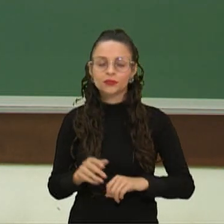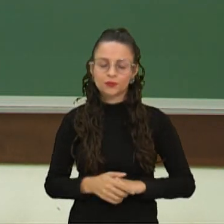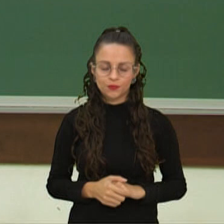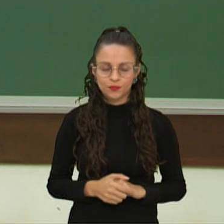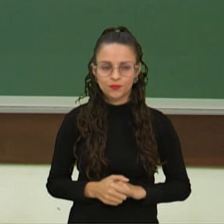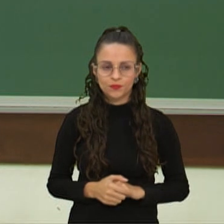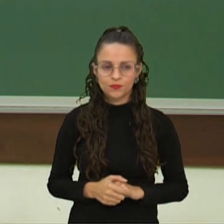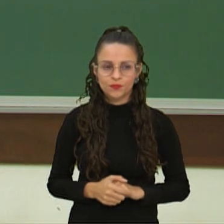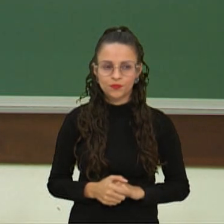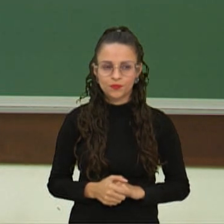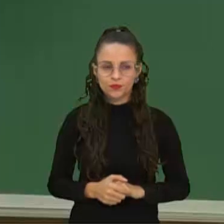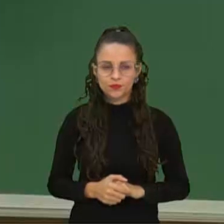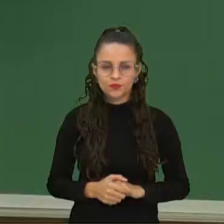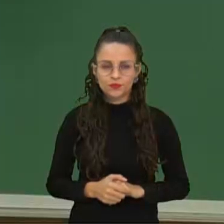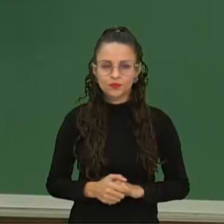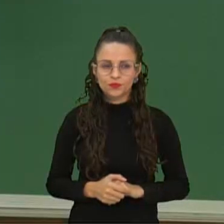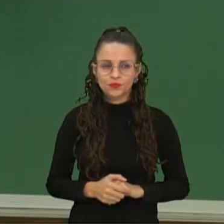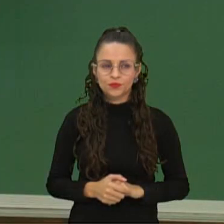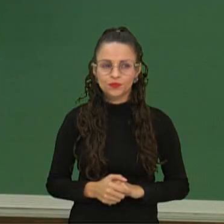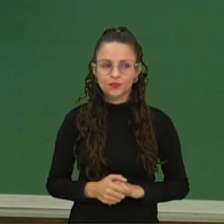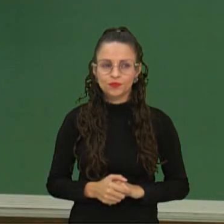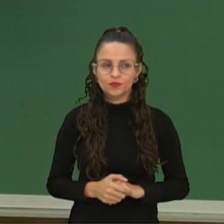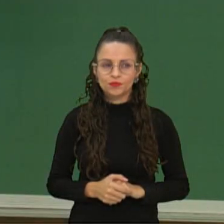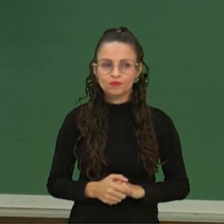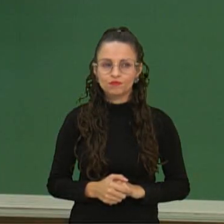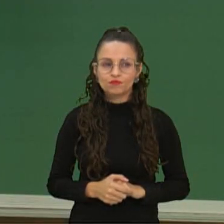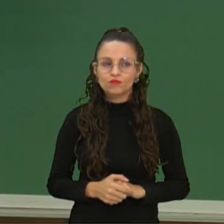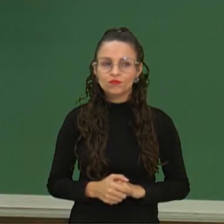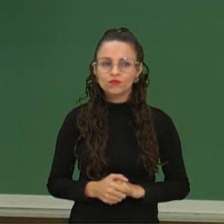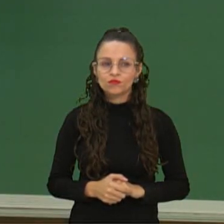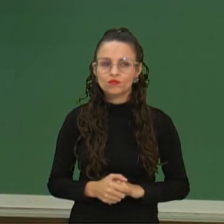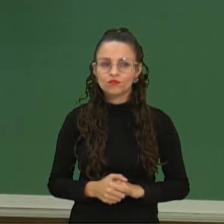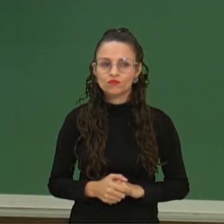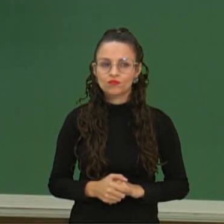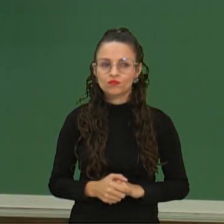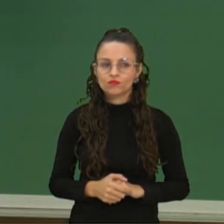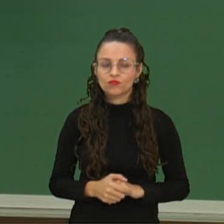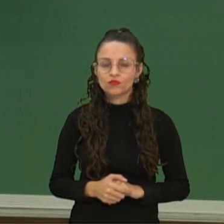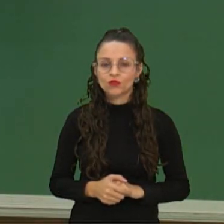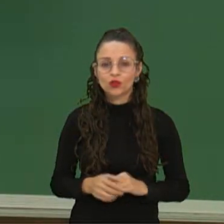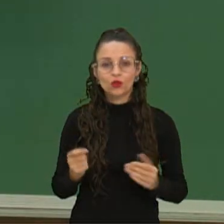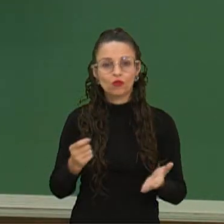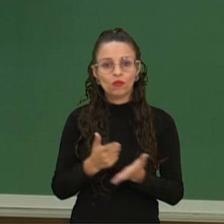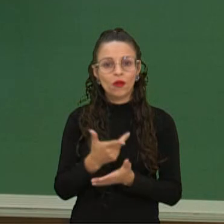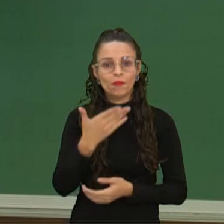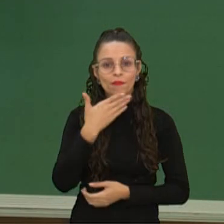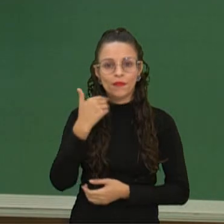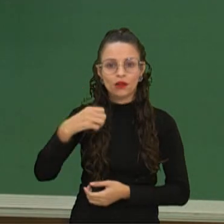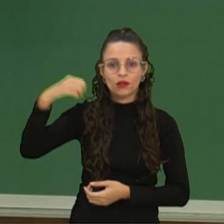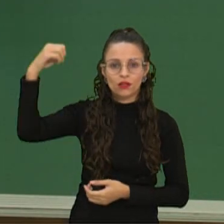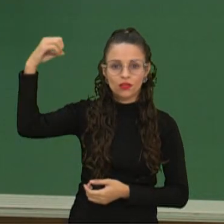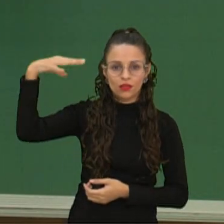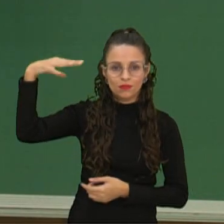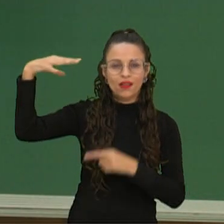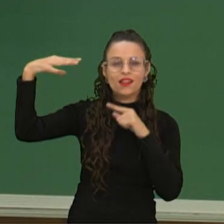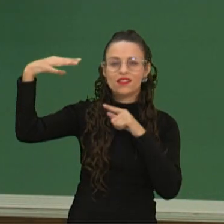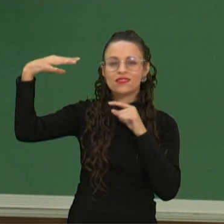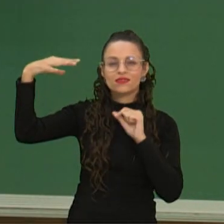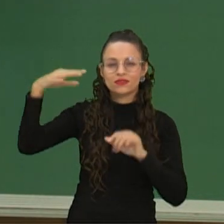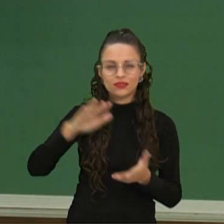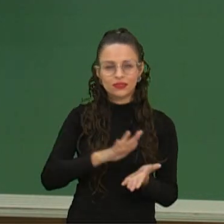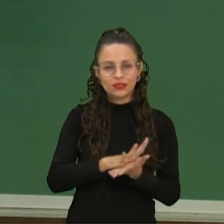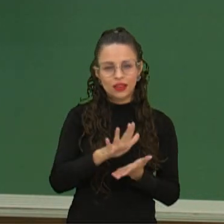bom? Buy better bulbs, que seria de você comprar melhores lâmpadas, né? Aquelas que consomem